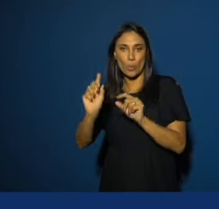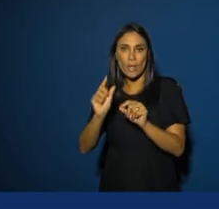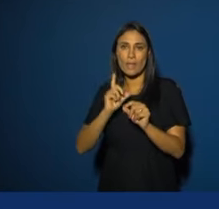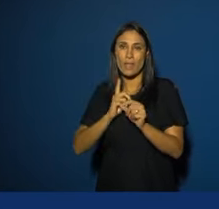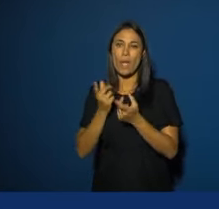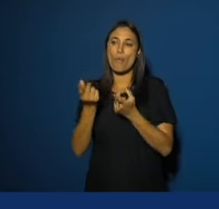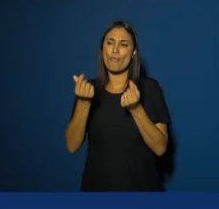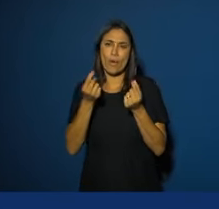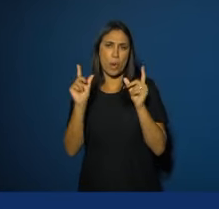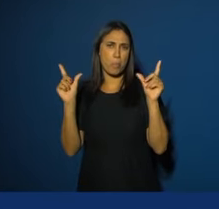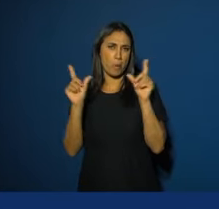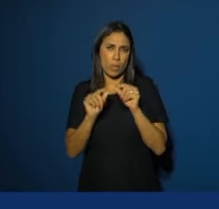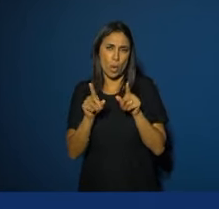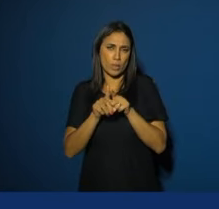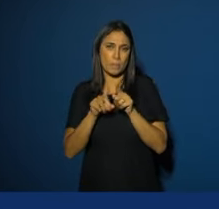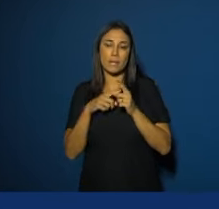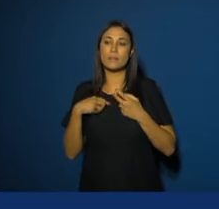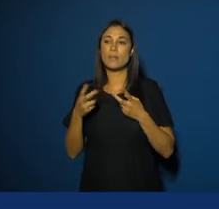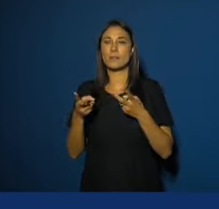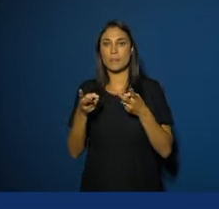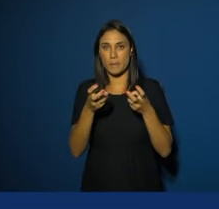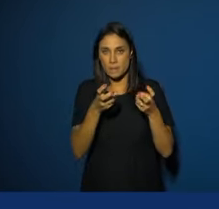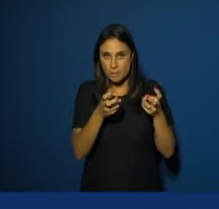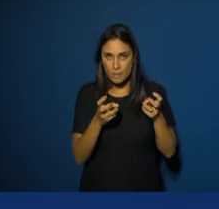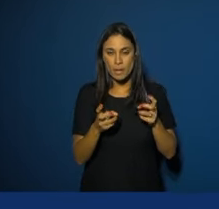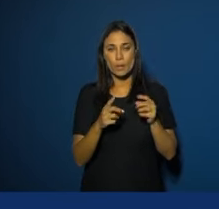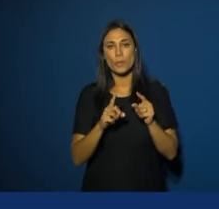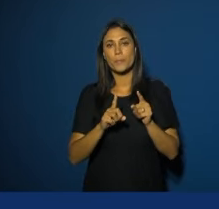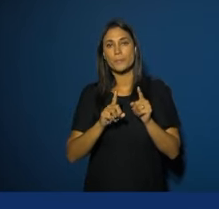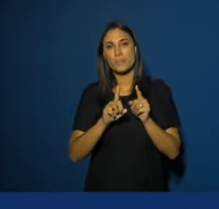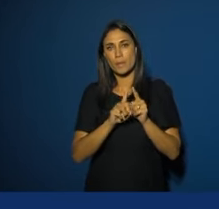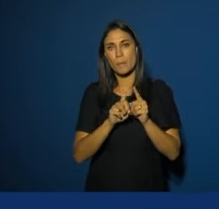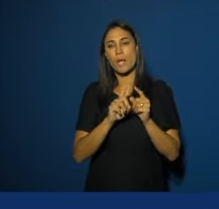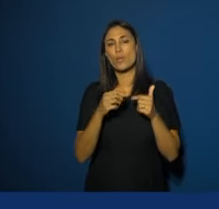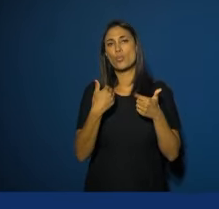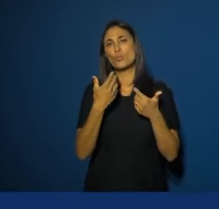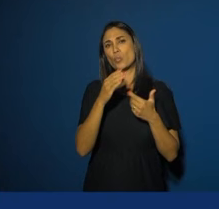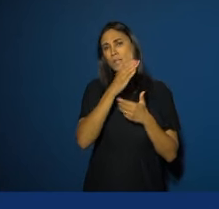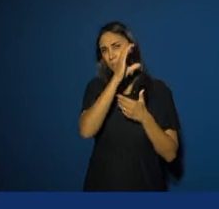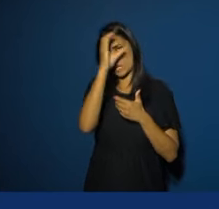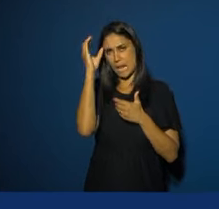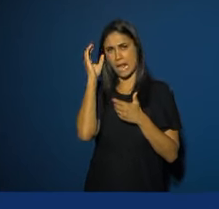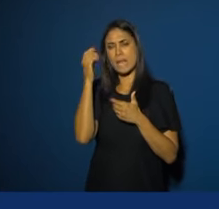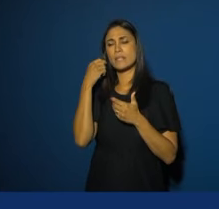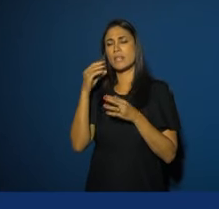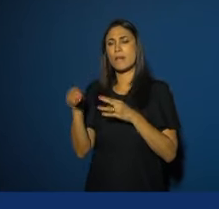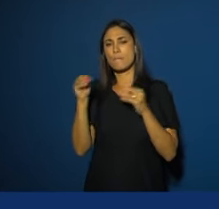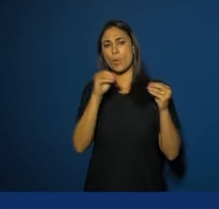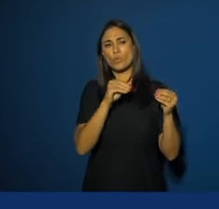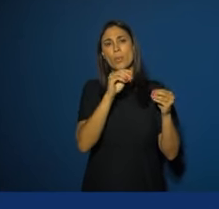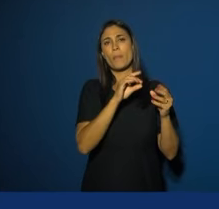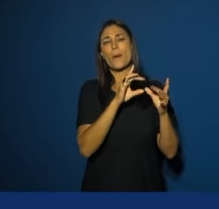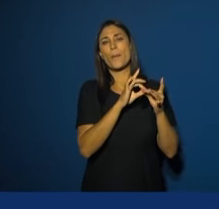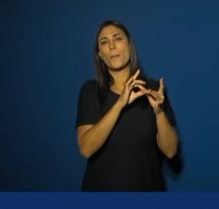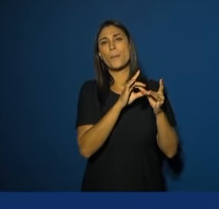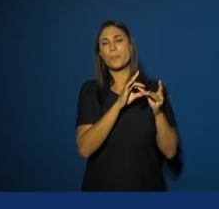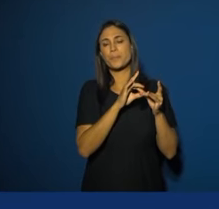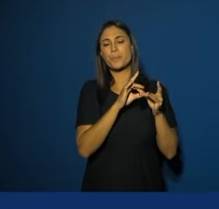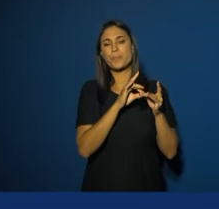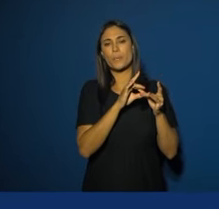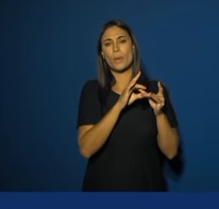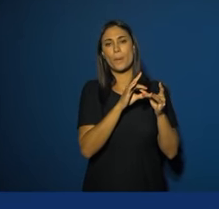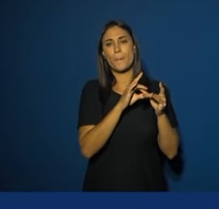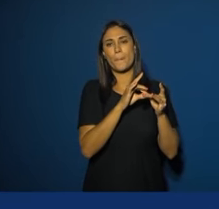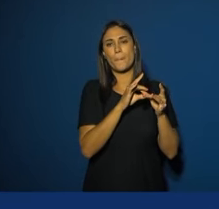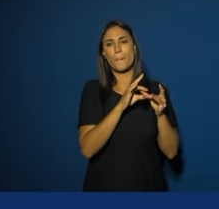eficiência no preço, e é o que se tem percebido com os consumidores que migram para o mercado livre, uma vez que